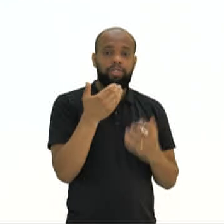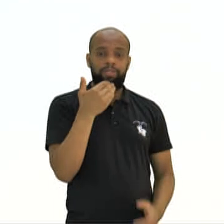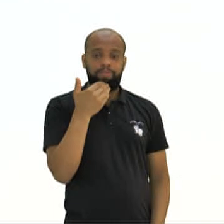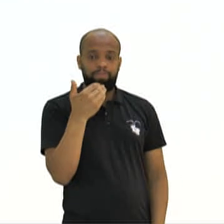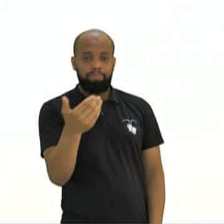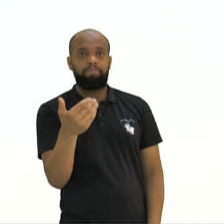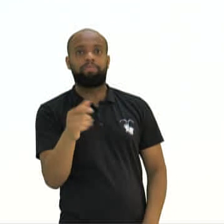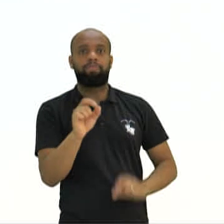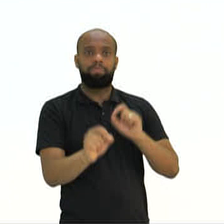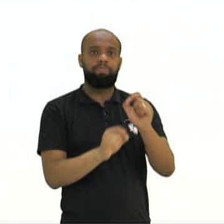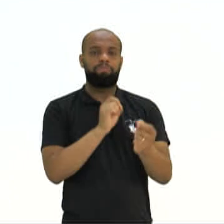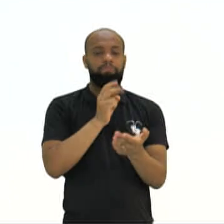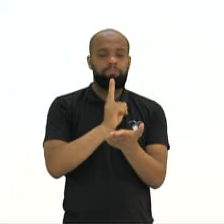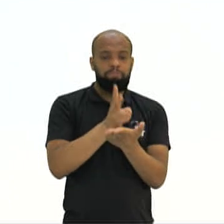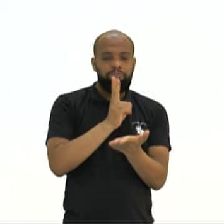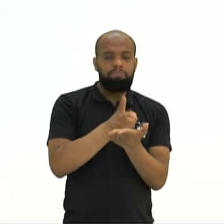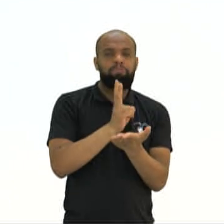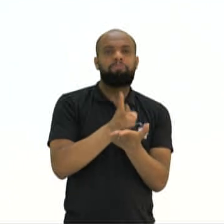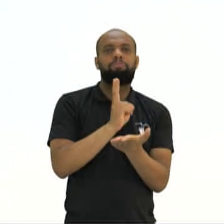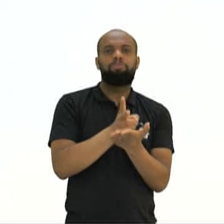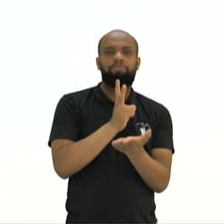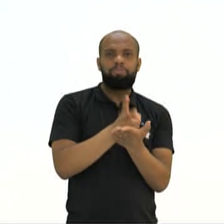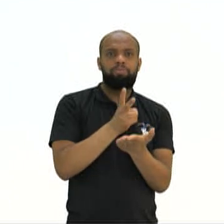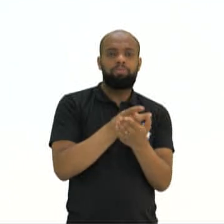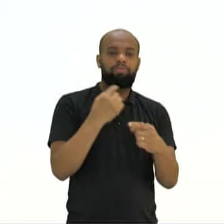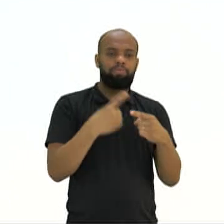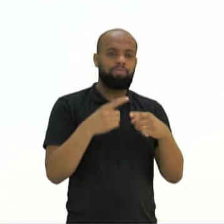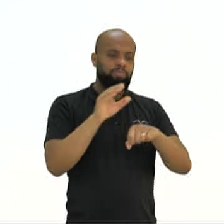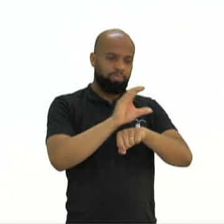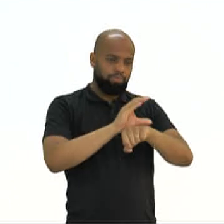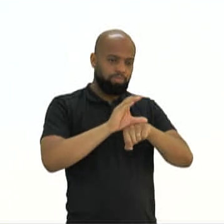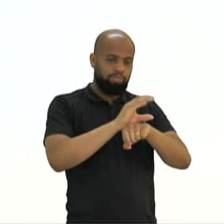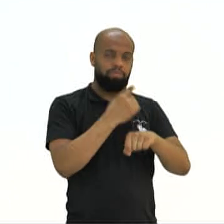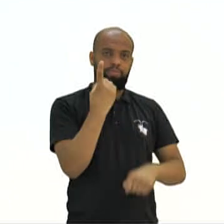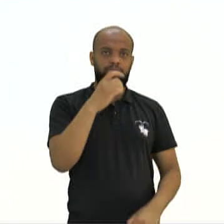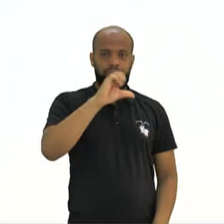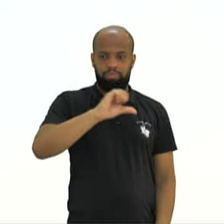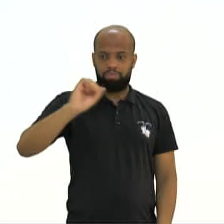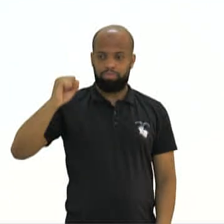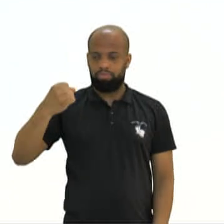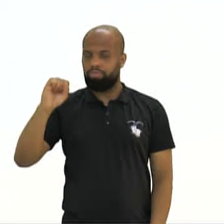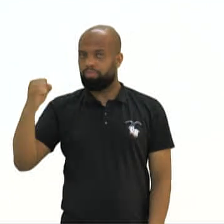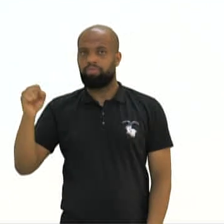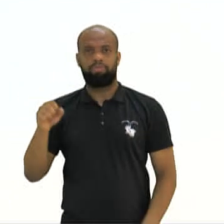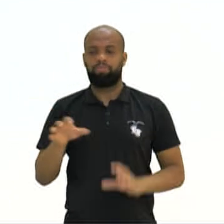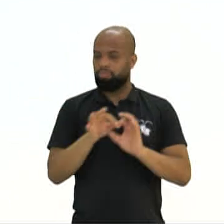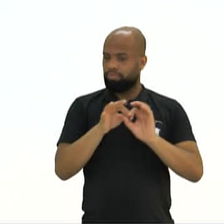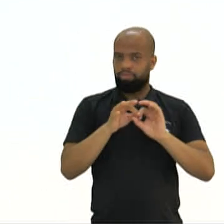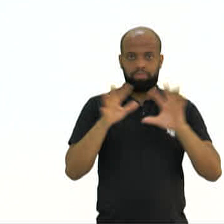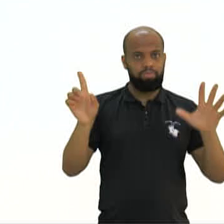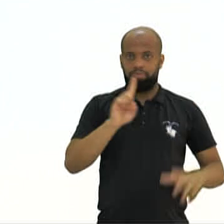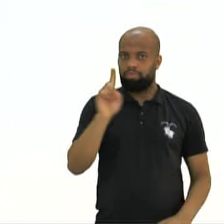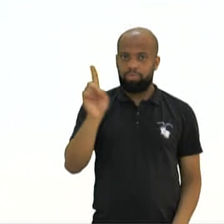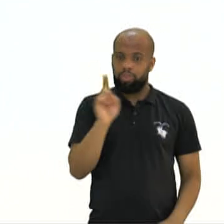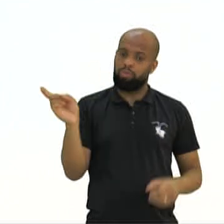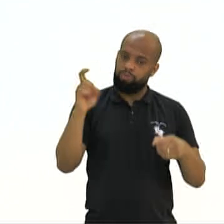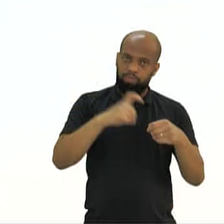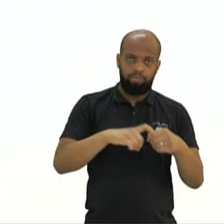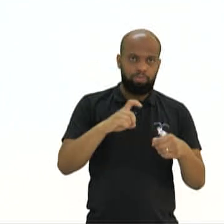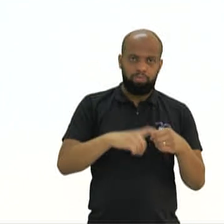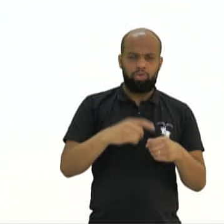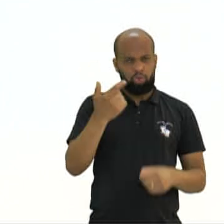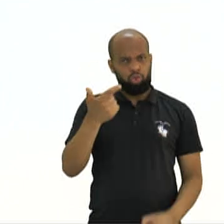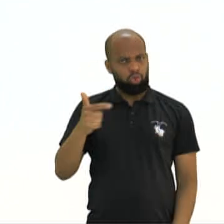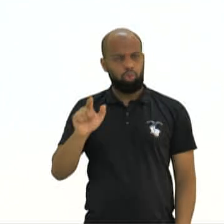cargos executivos. Até então, a Constituição de 1988 não permitia a reeleição consecutiva